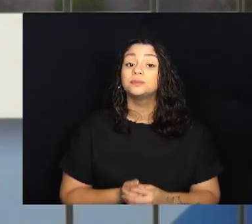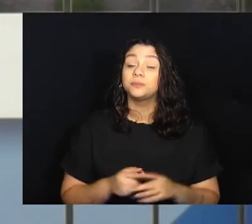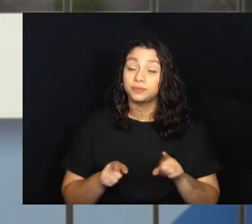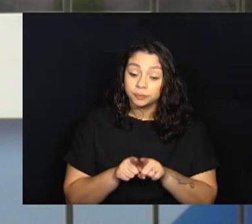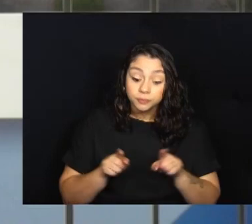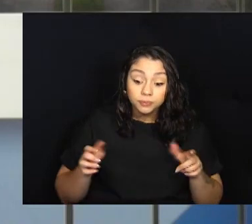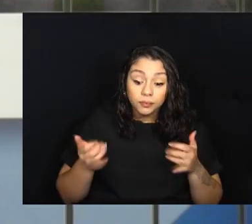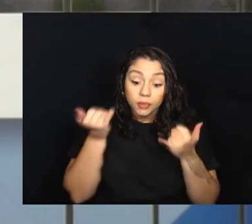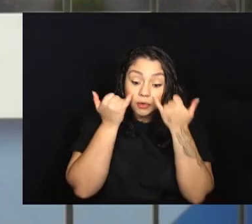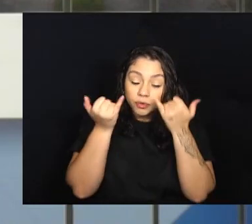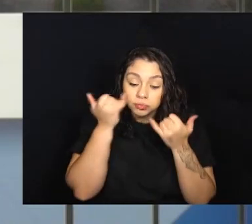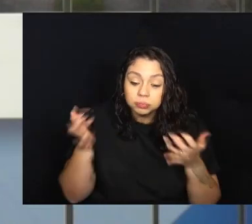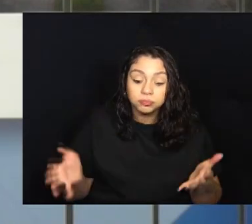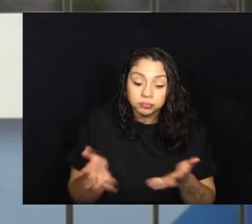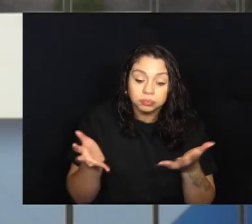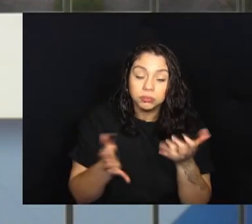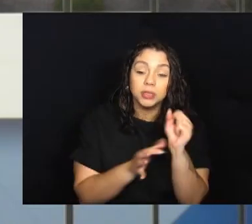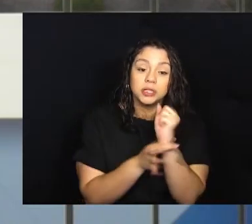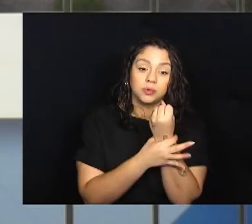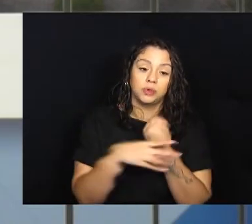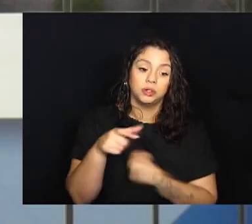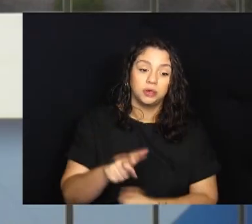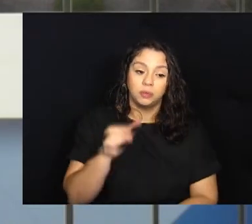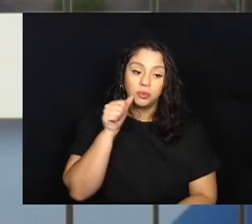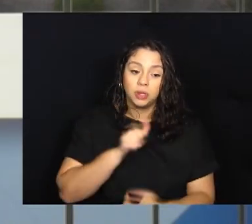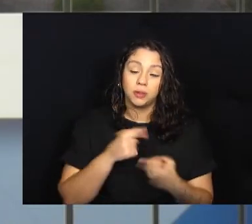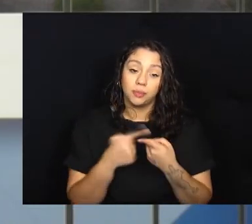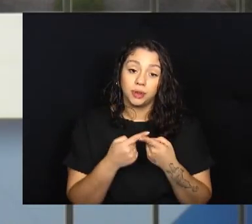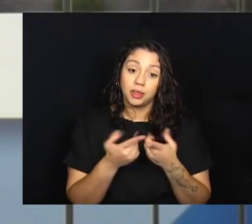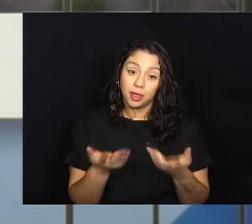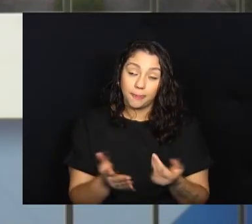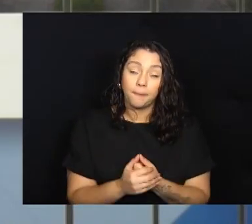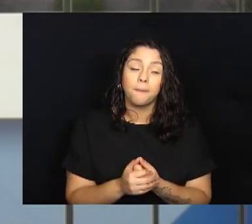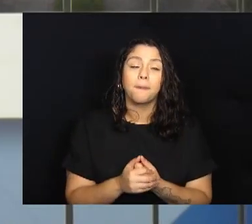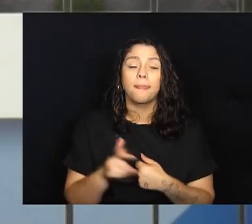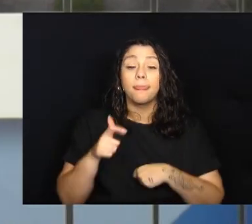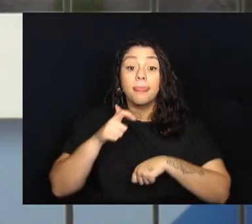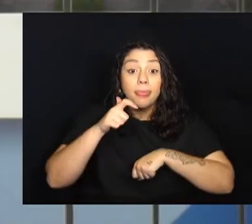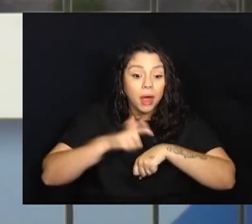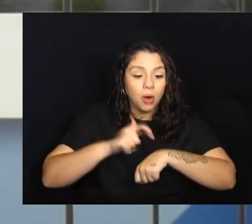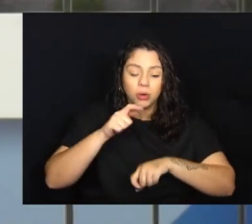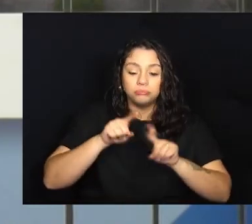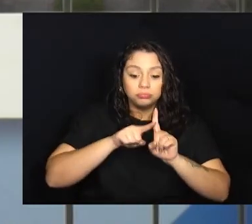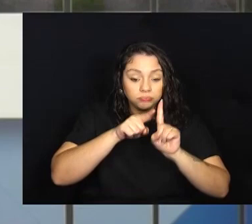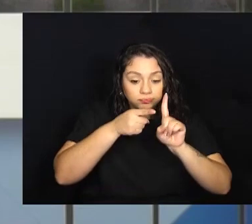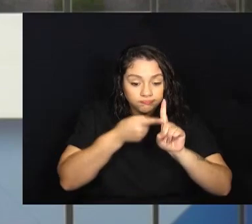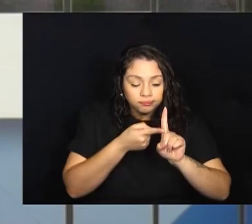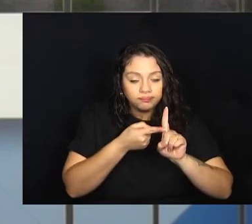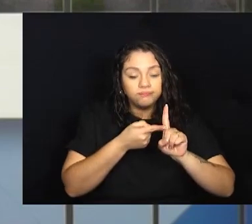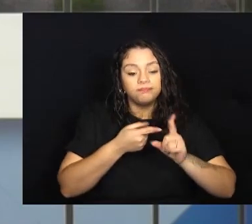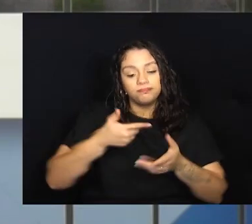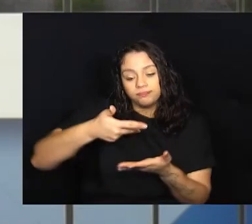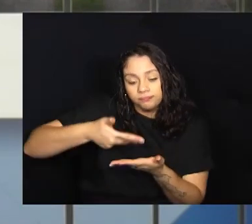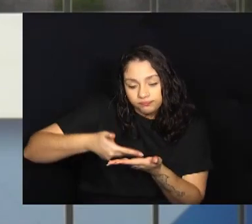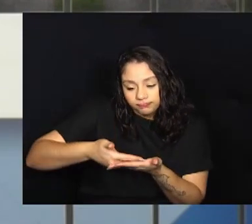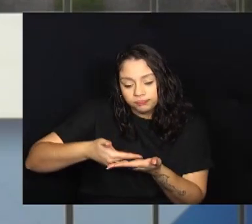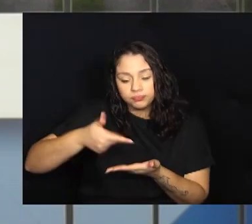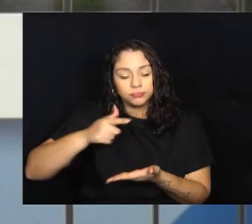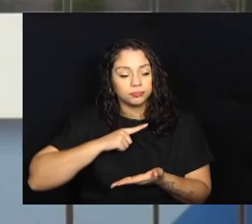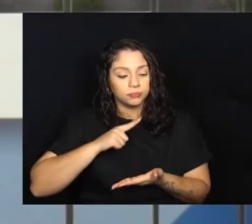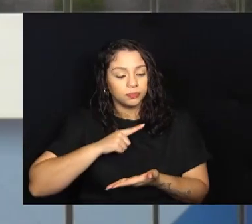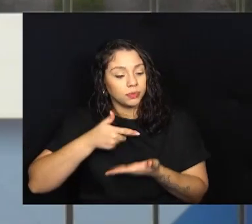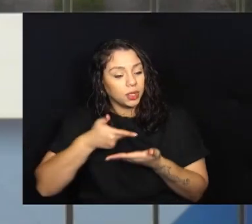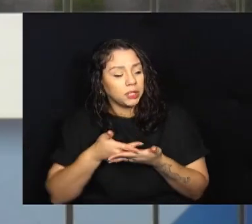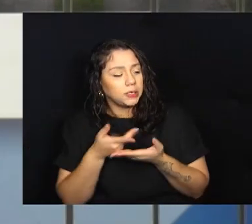formação e da segurança para a mulher. Porque, queiramos ou não, no momento do parto, é um momento em que a mulher está com uma